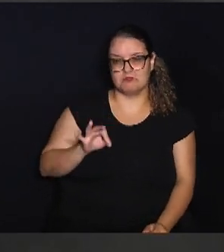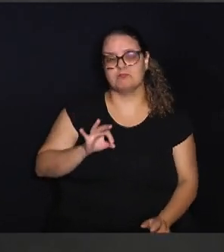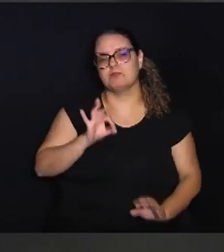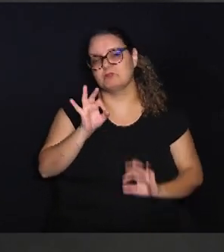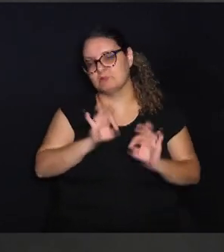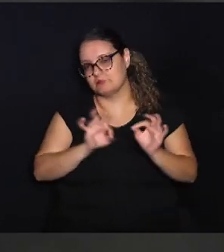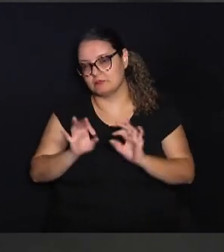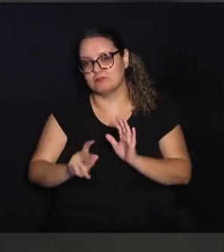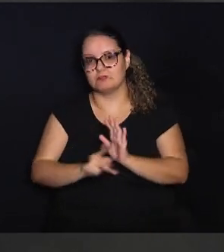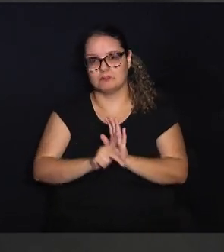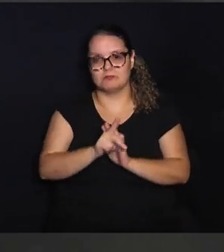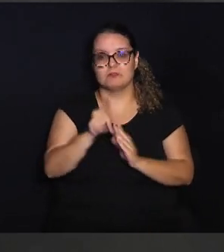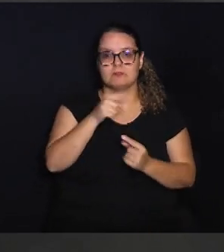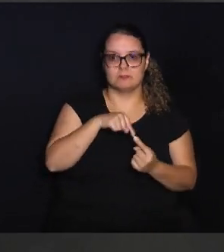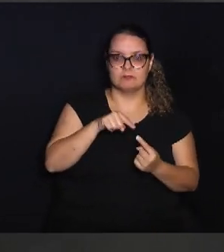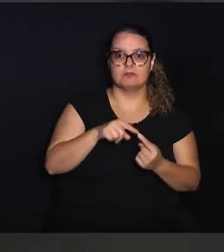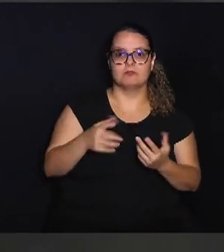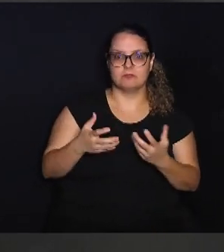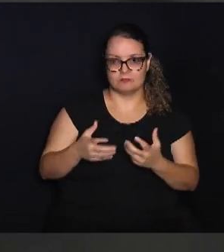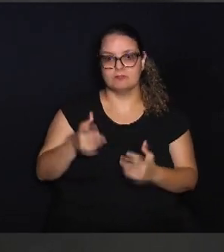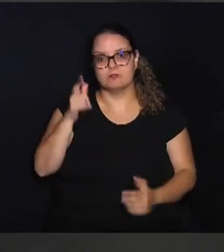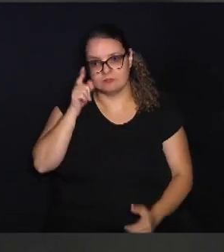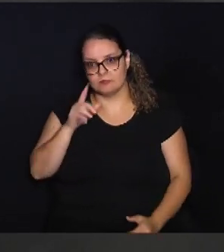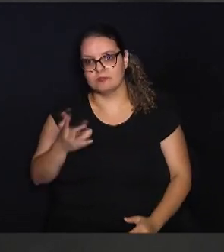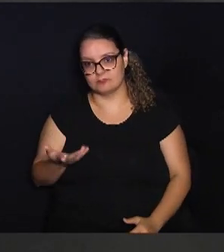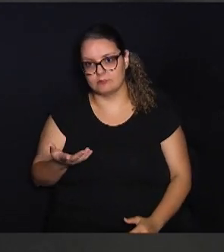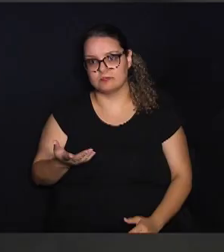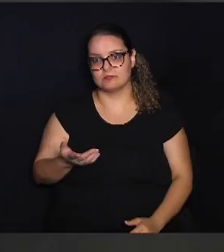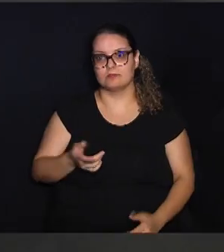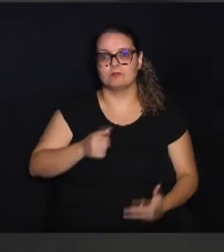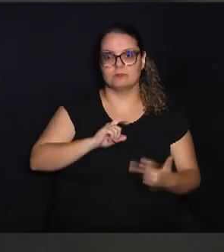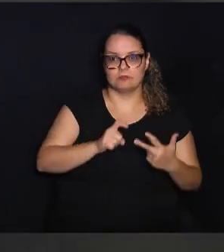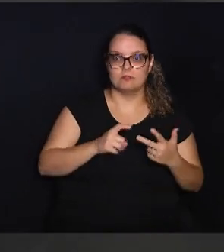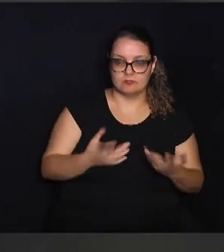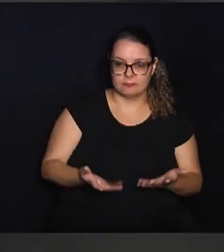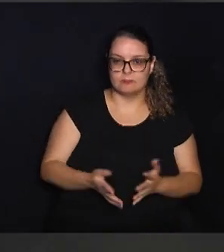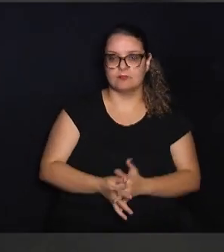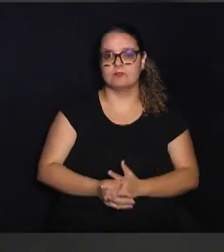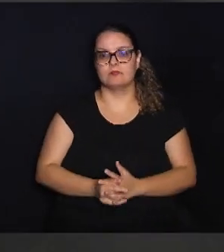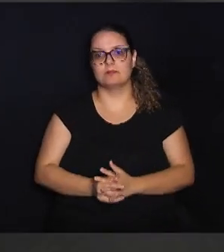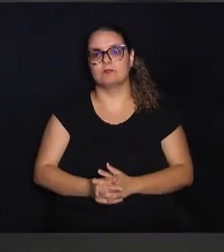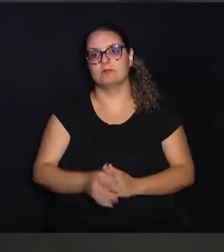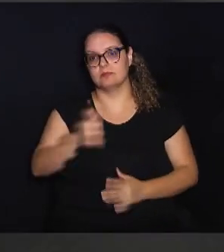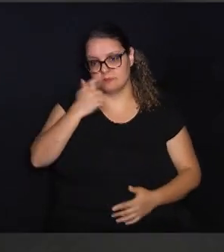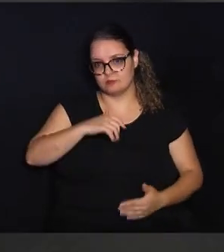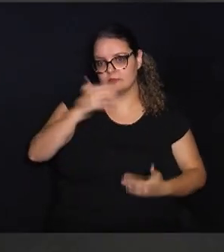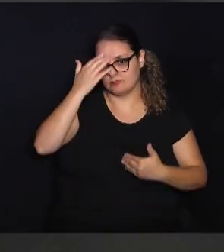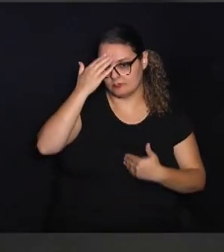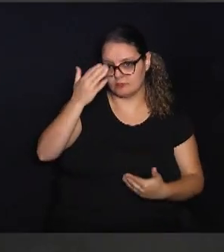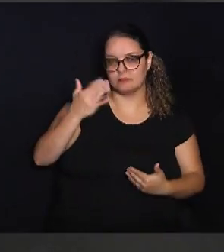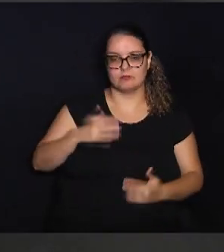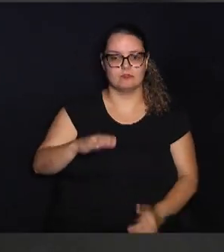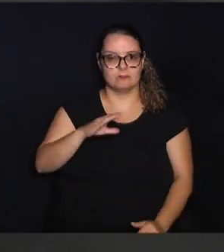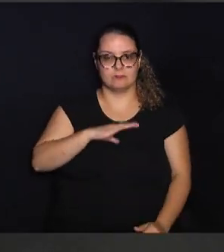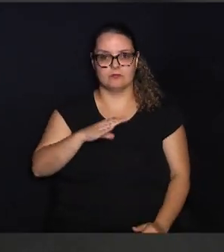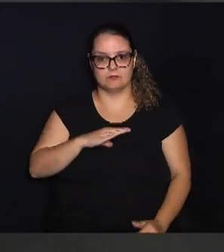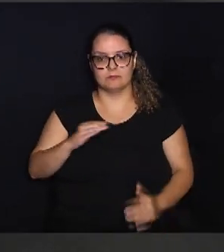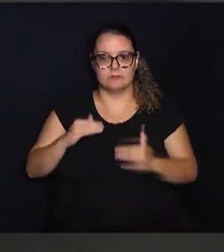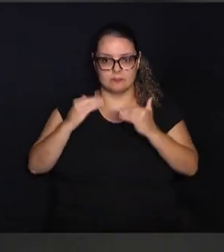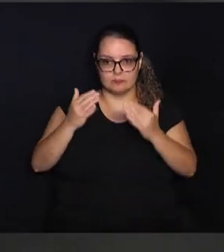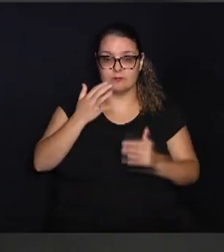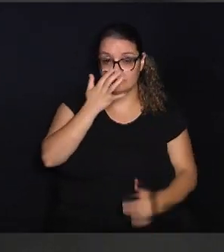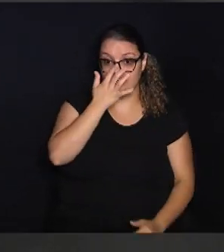e objetivos que a gente queria saíram do executivo, que eu sou muito grato, e a cidade, acima de tudo,